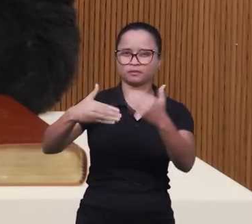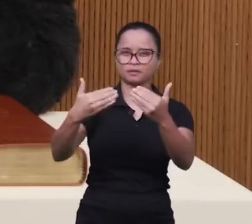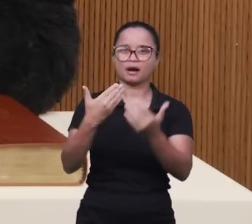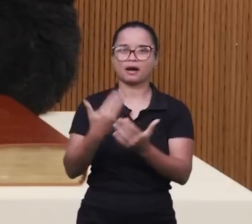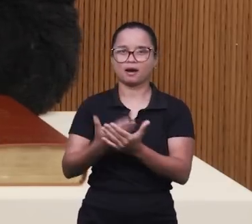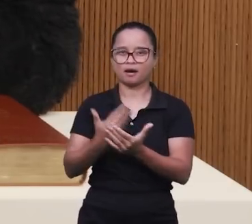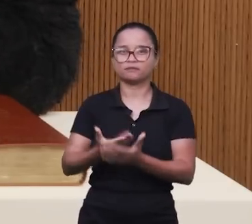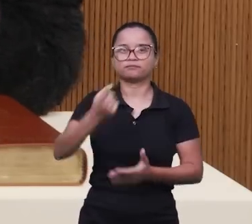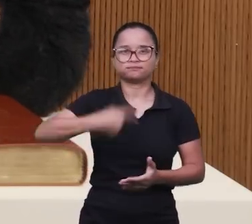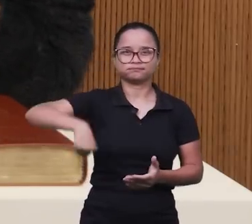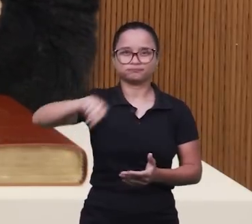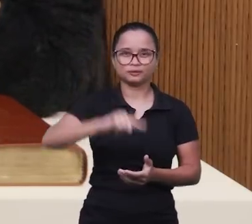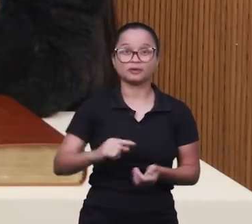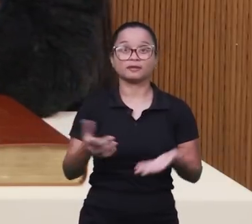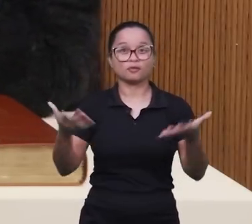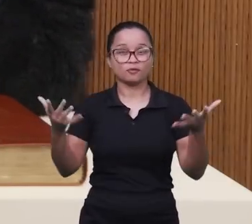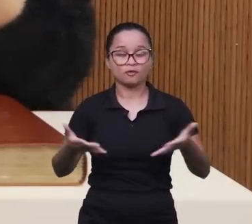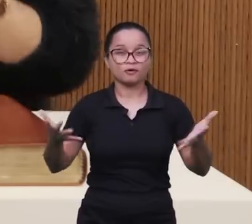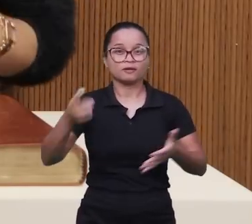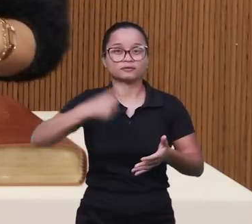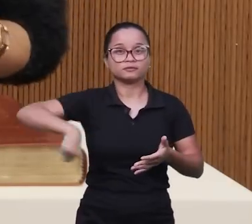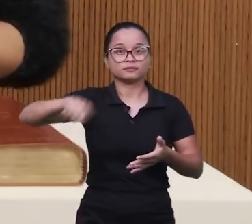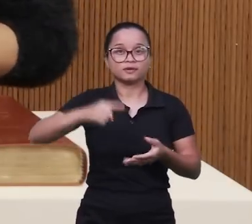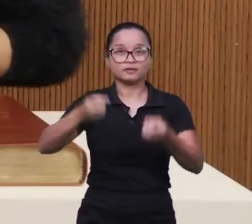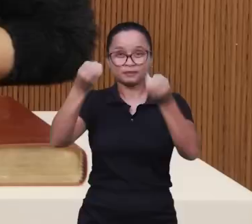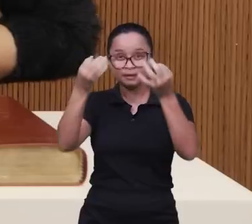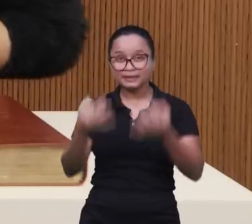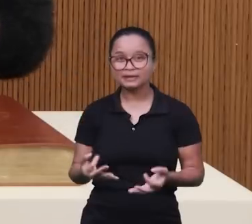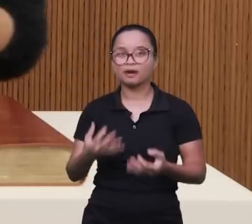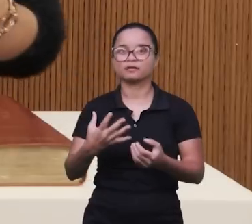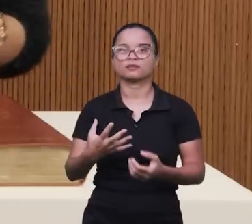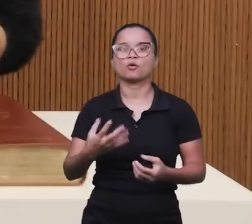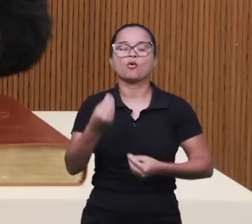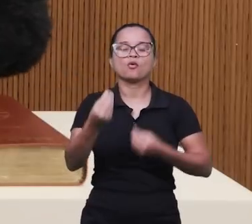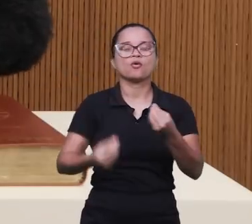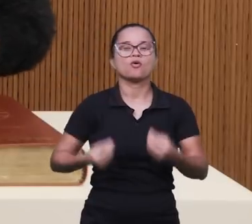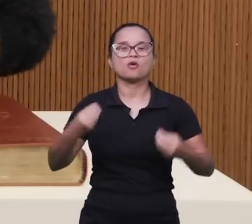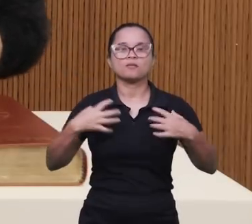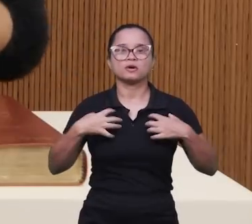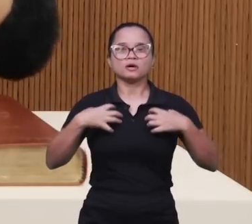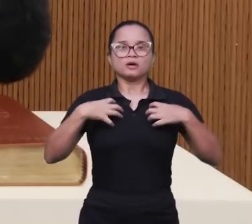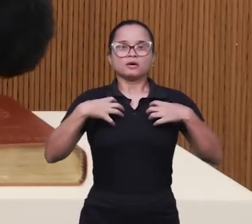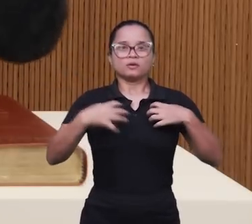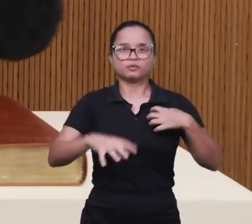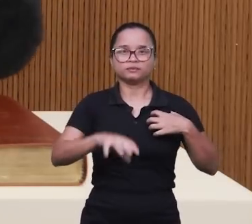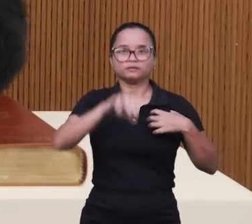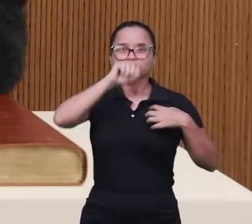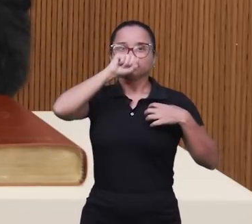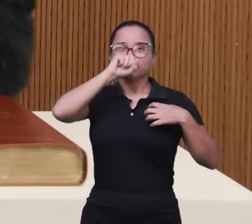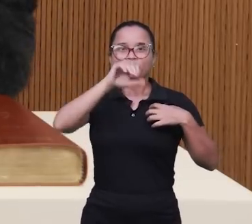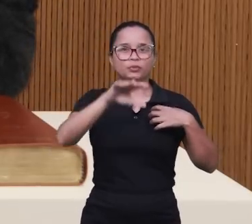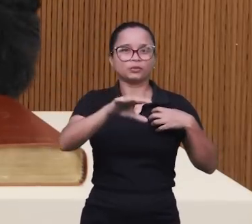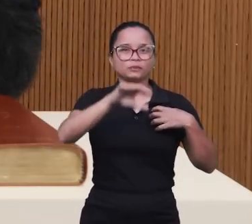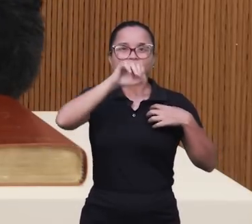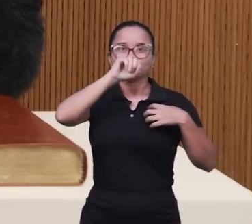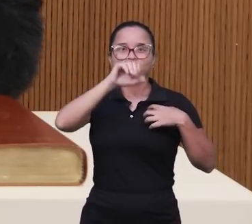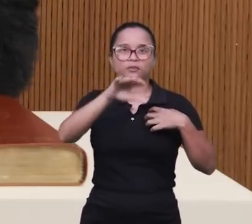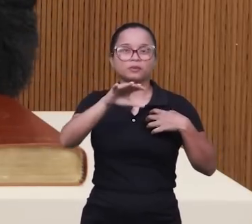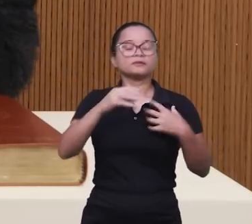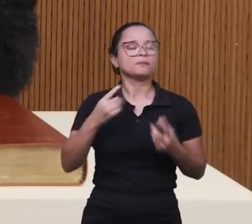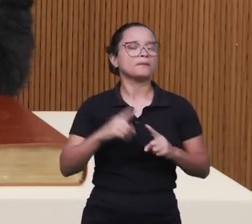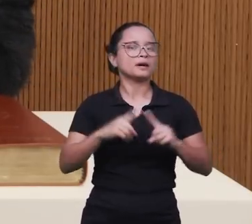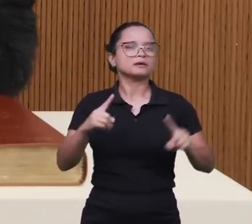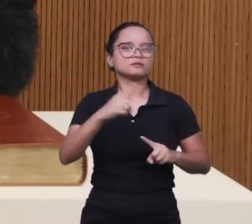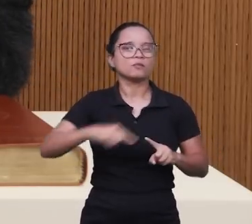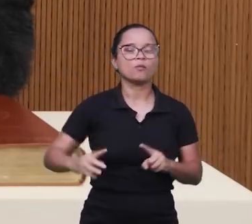nossas aulas. Hoje, nós vamos falar um pouquinho sobre respiração. Nós vamos conhecer